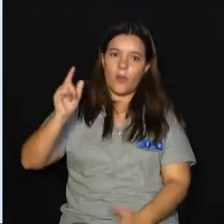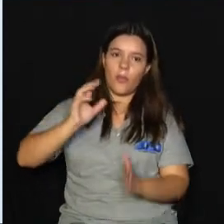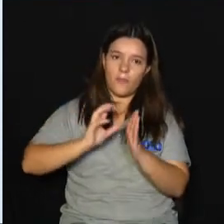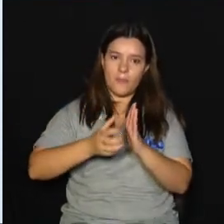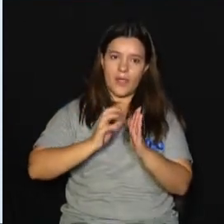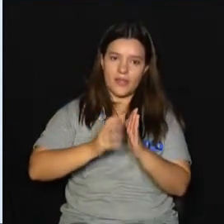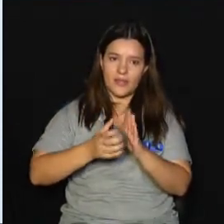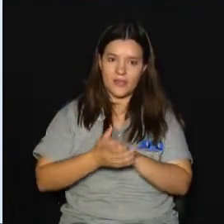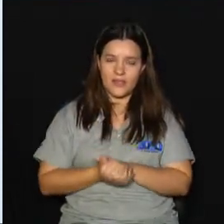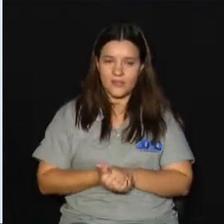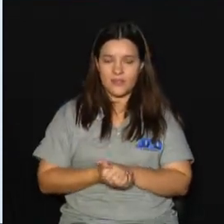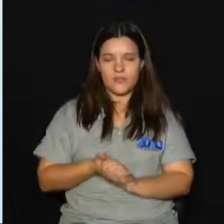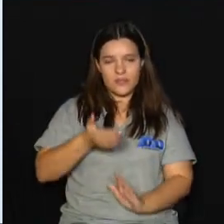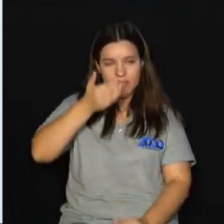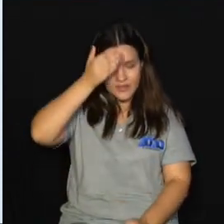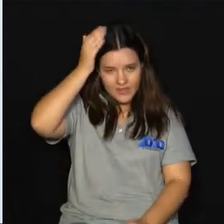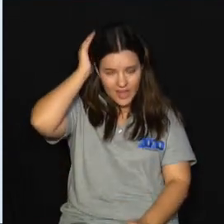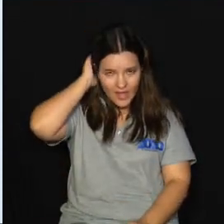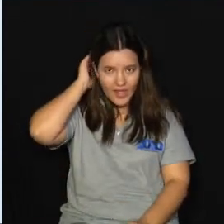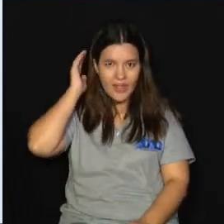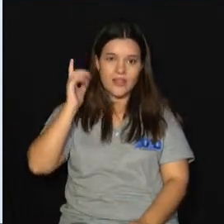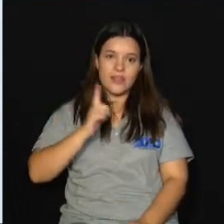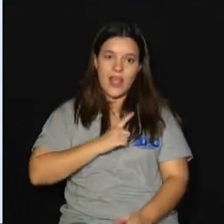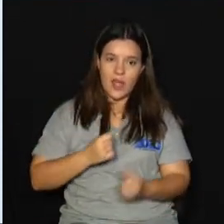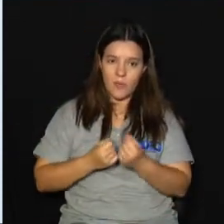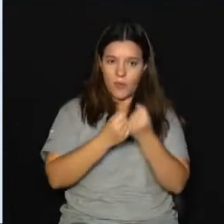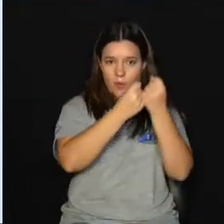né, do Dário vir do governo Jonas.